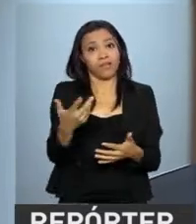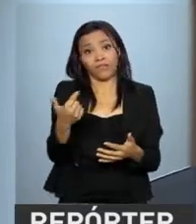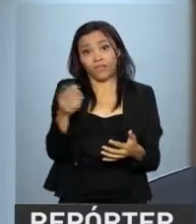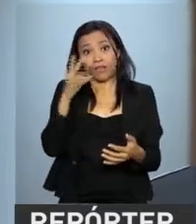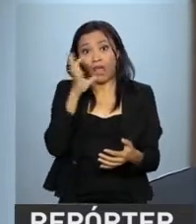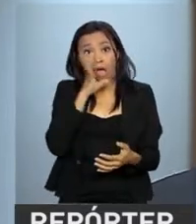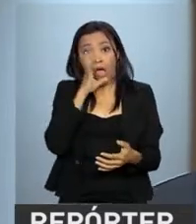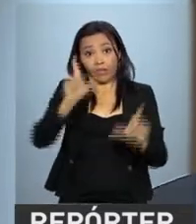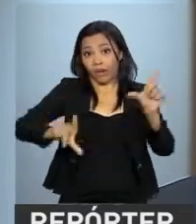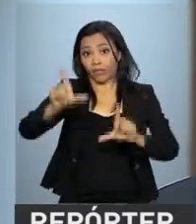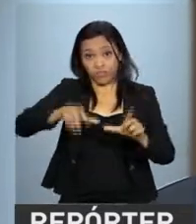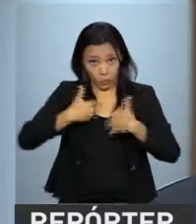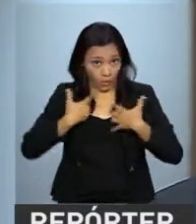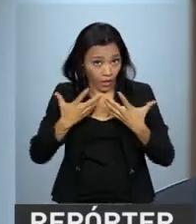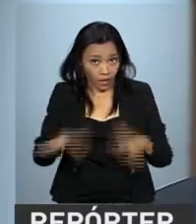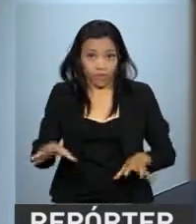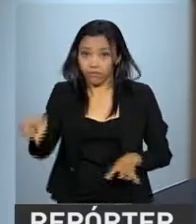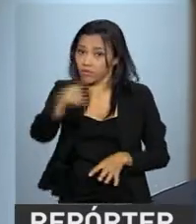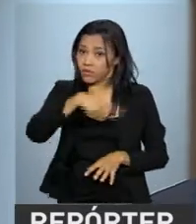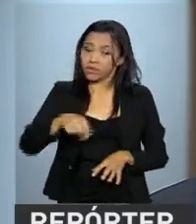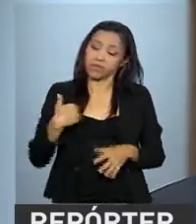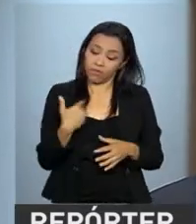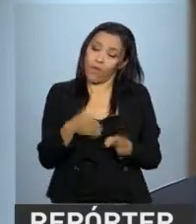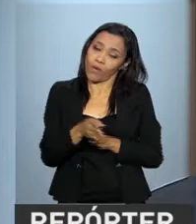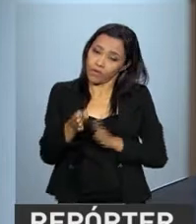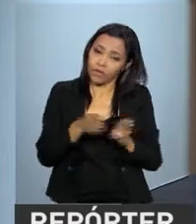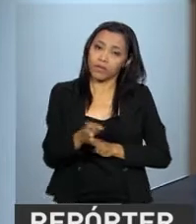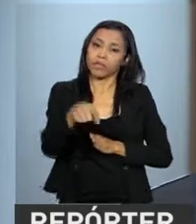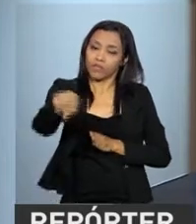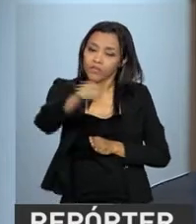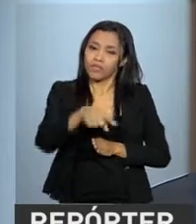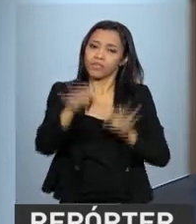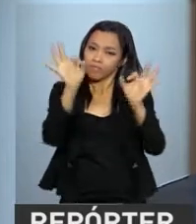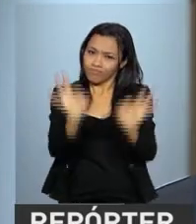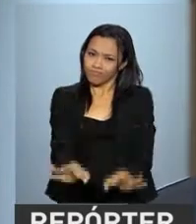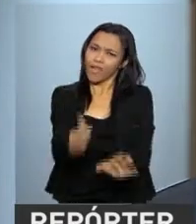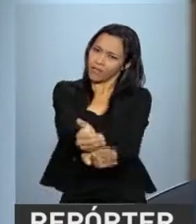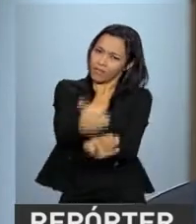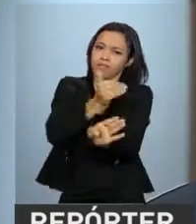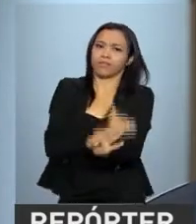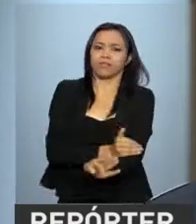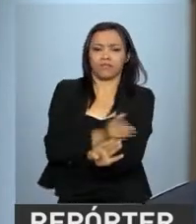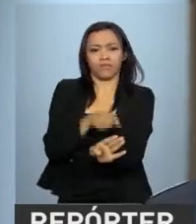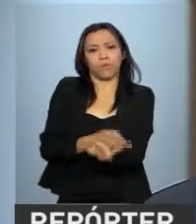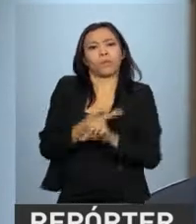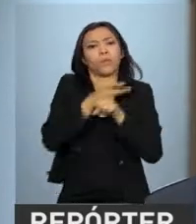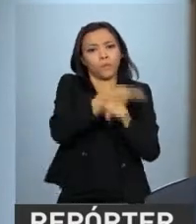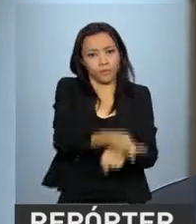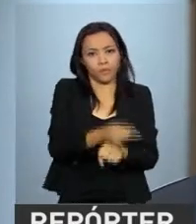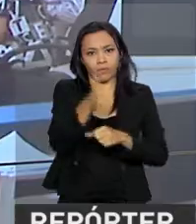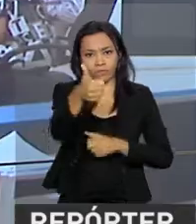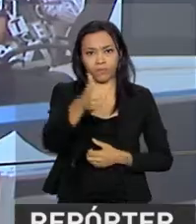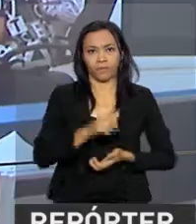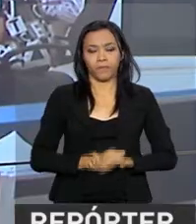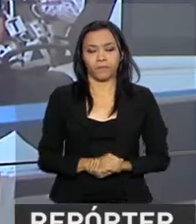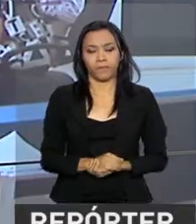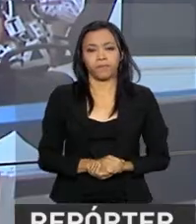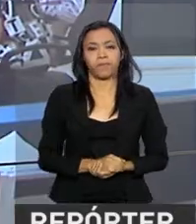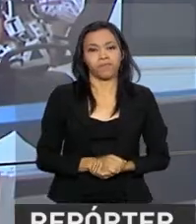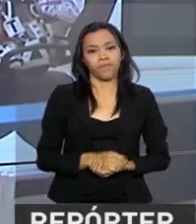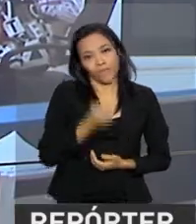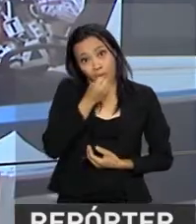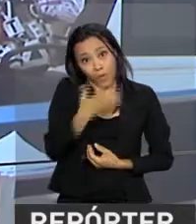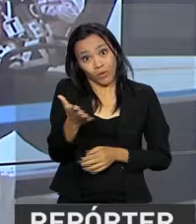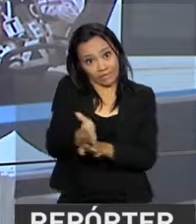sem ver televisão acho que ninguém quer isso a gente recomenda que de fato se adiante e faça a preparação vale a pena